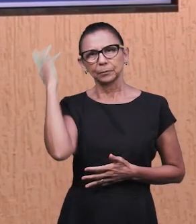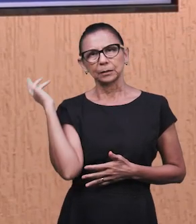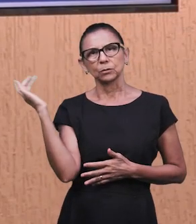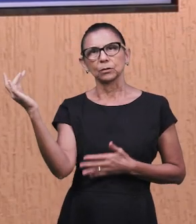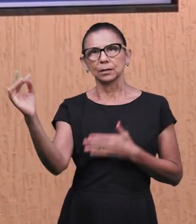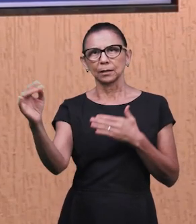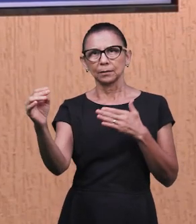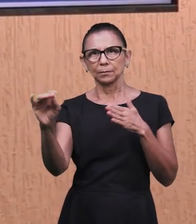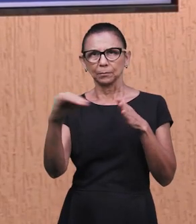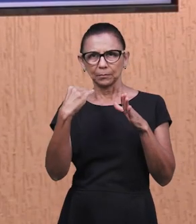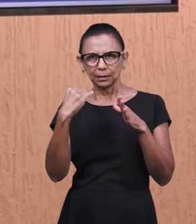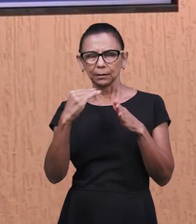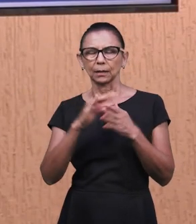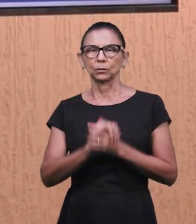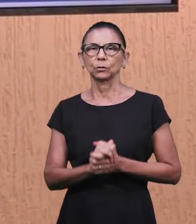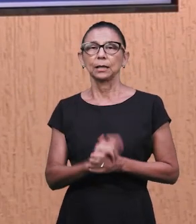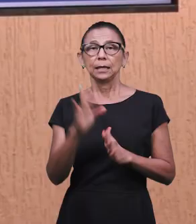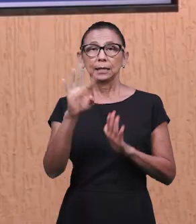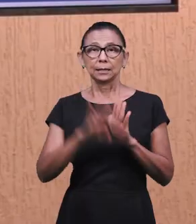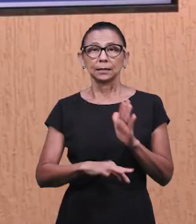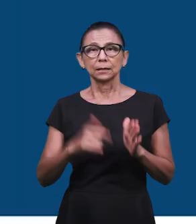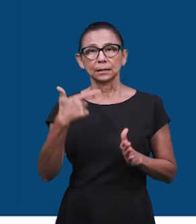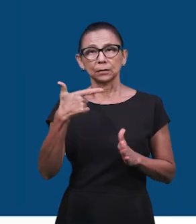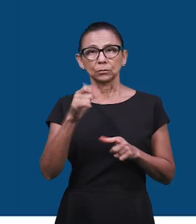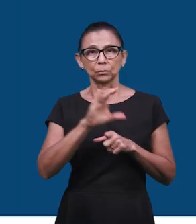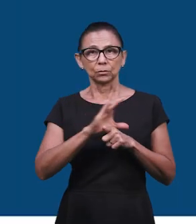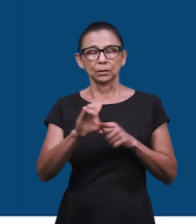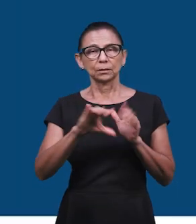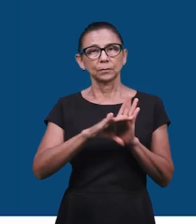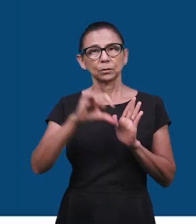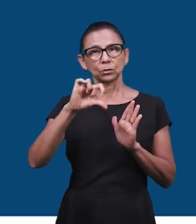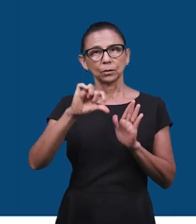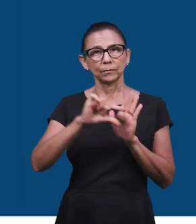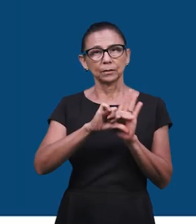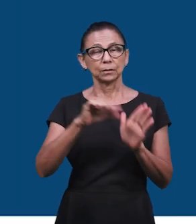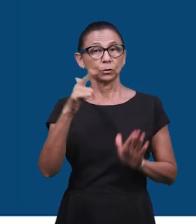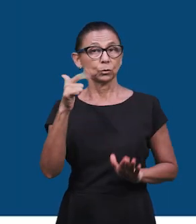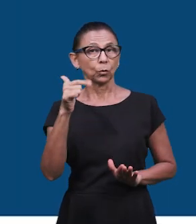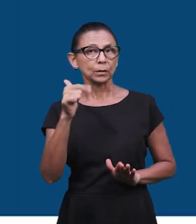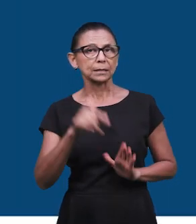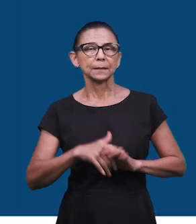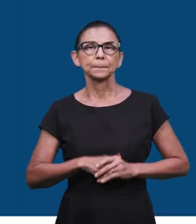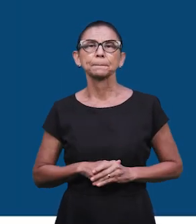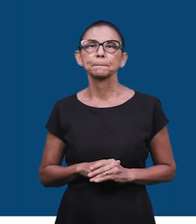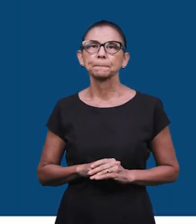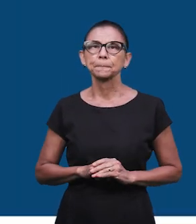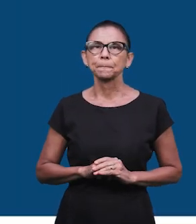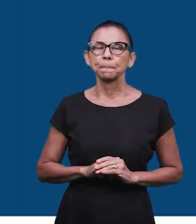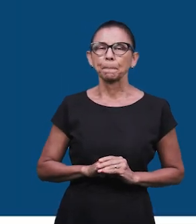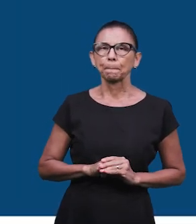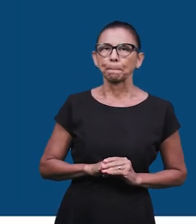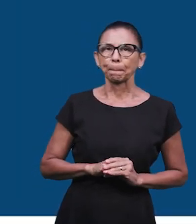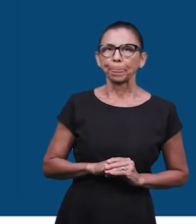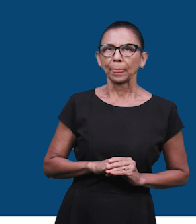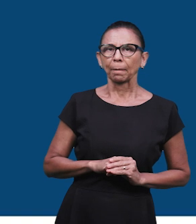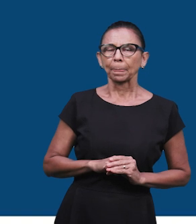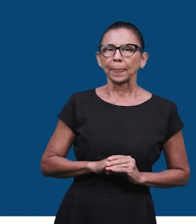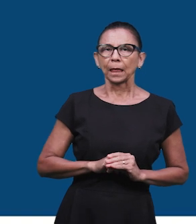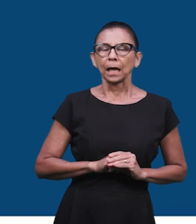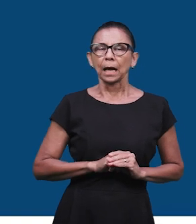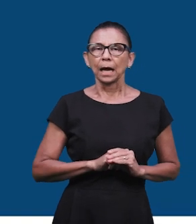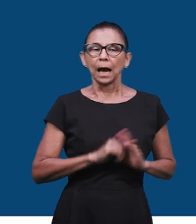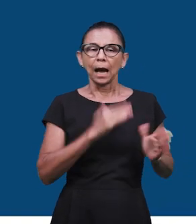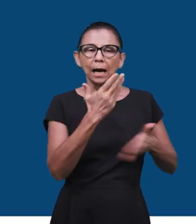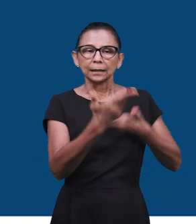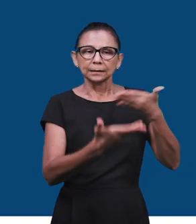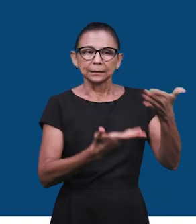nos enviado. Esse texto está em 2 Coríntios 9, 12, diz assim: porque o serviço desta assistência não